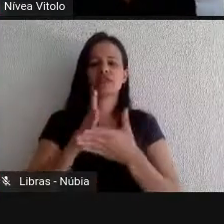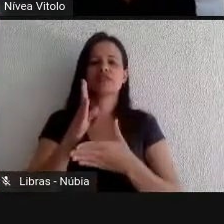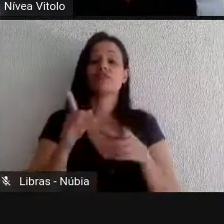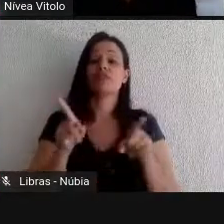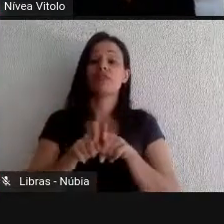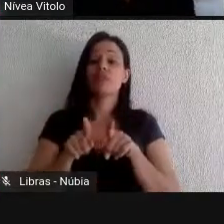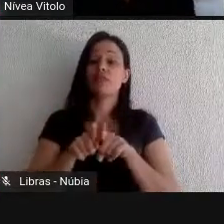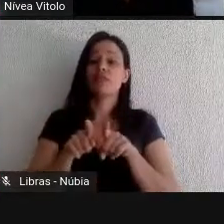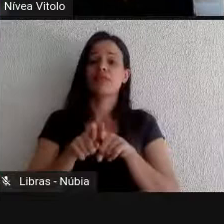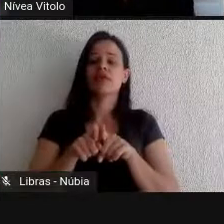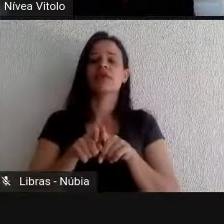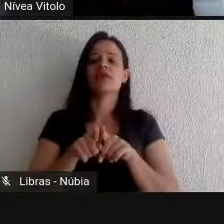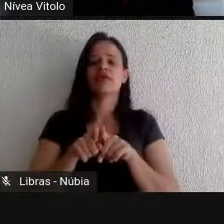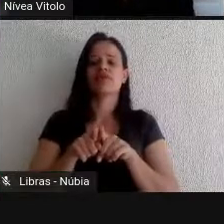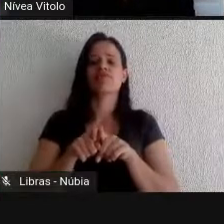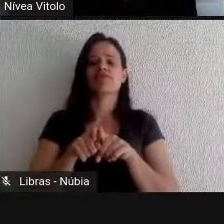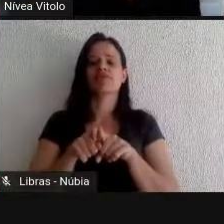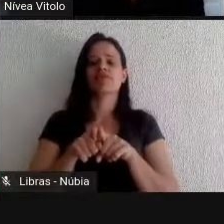também